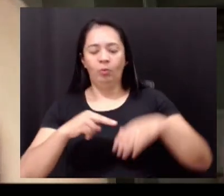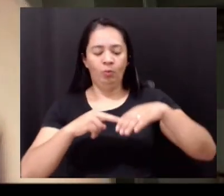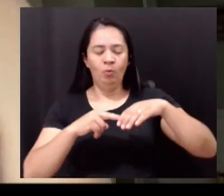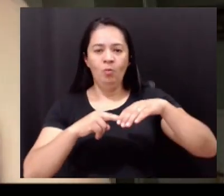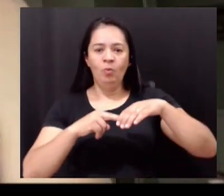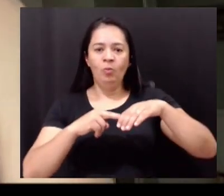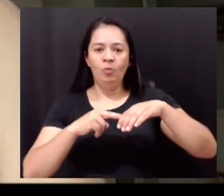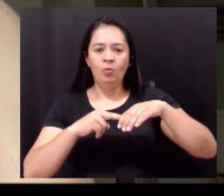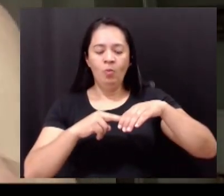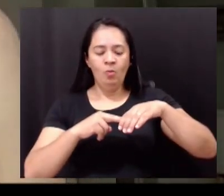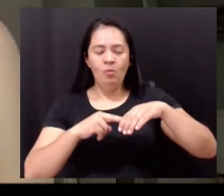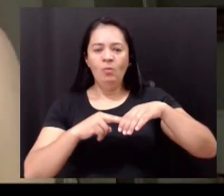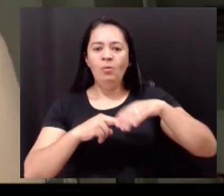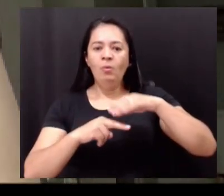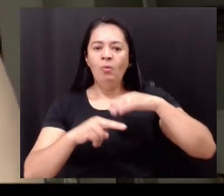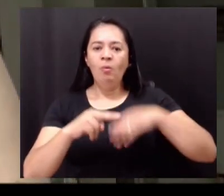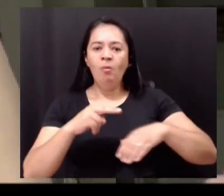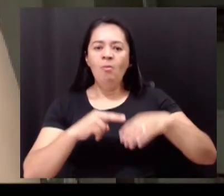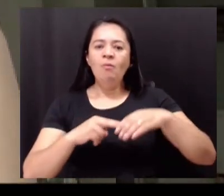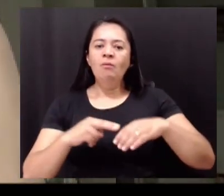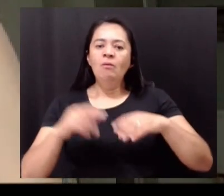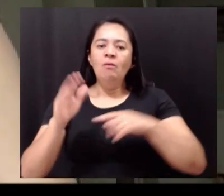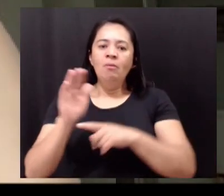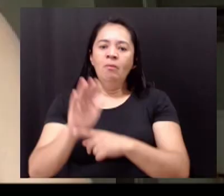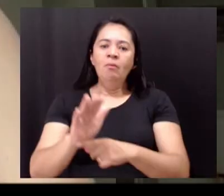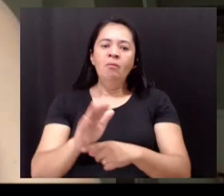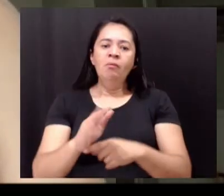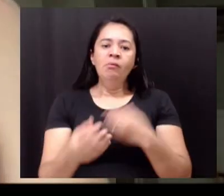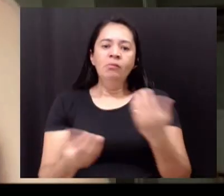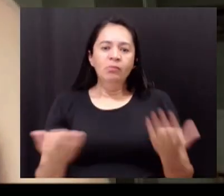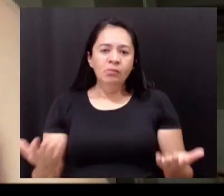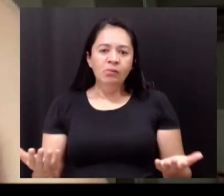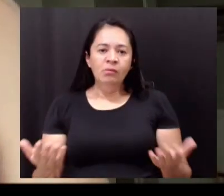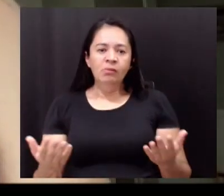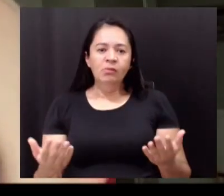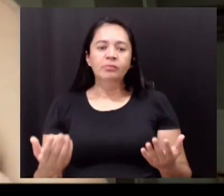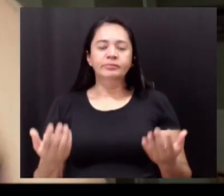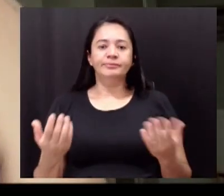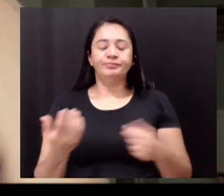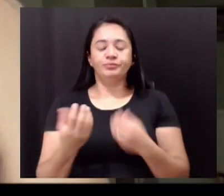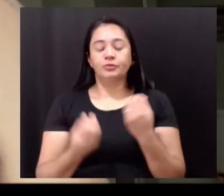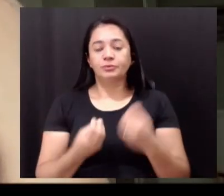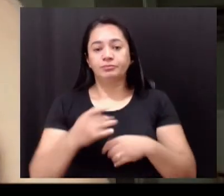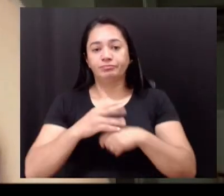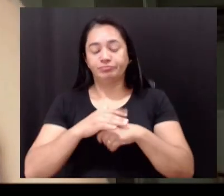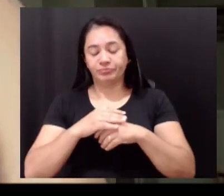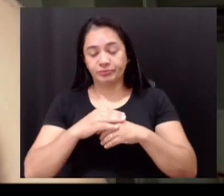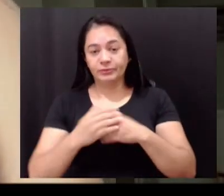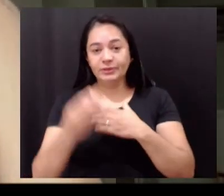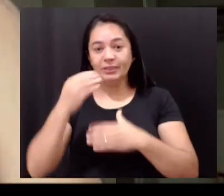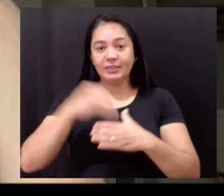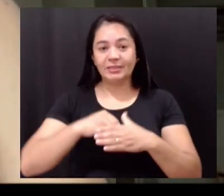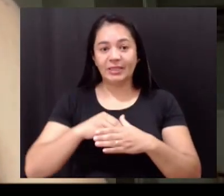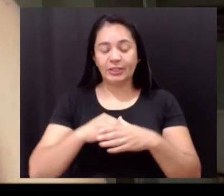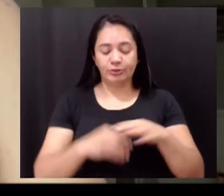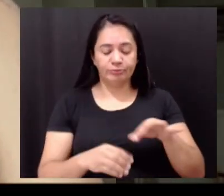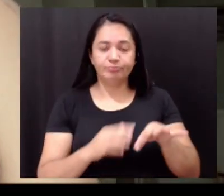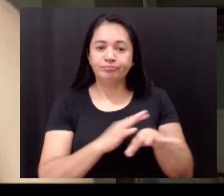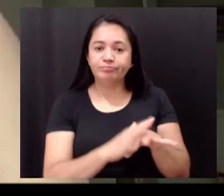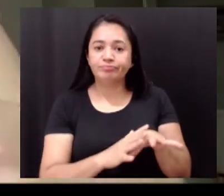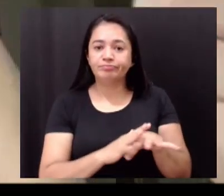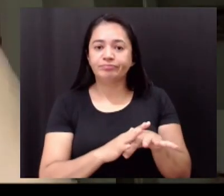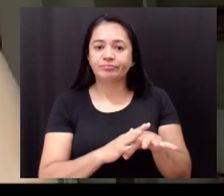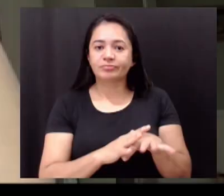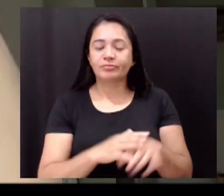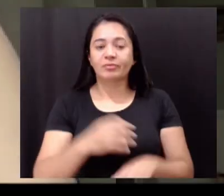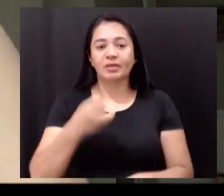nos auxiliar a ver qual que é a extensão dessa doença dentro da pelve feminina. Uma vez feito esses exames